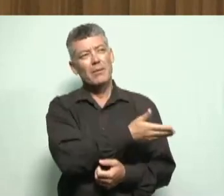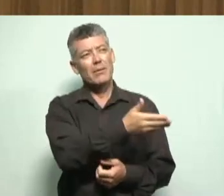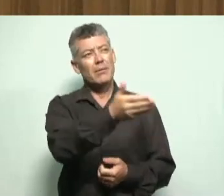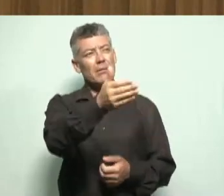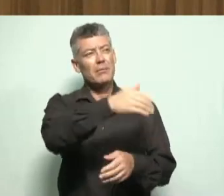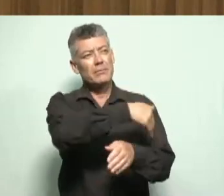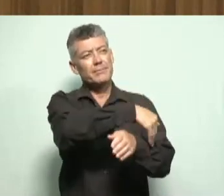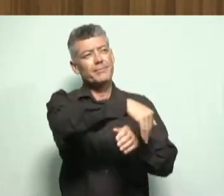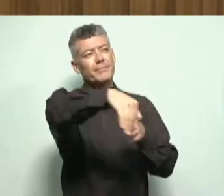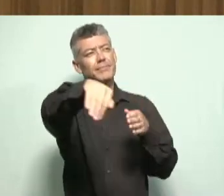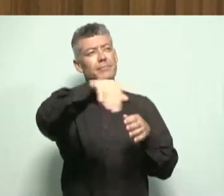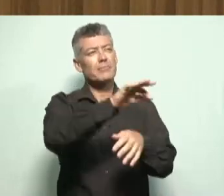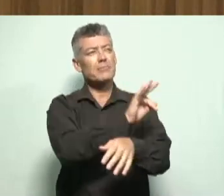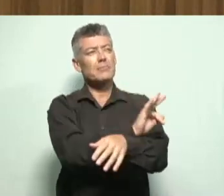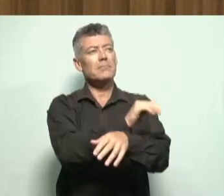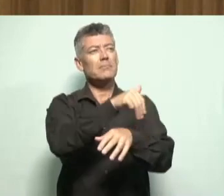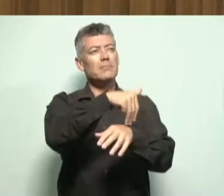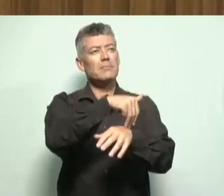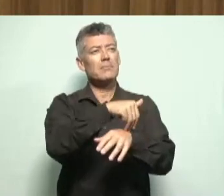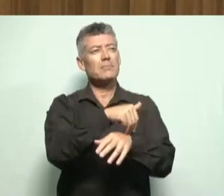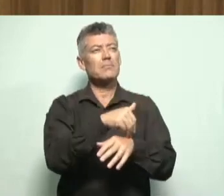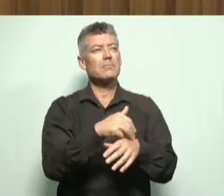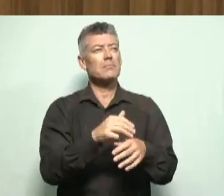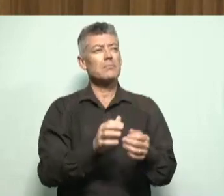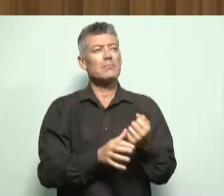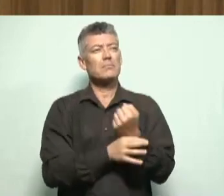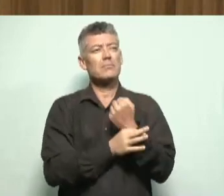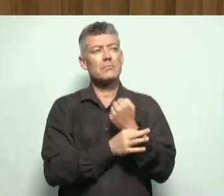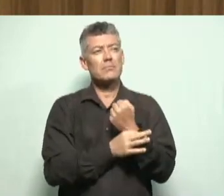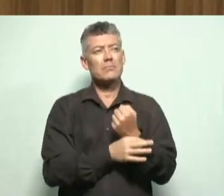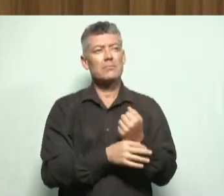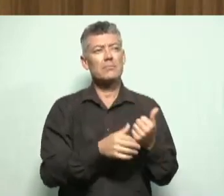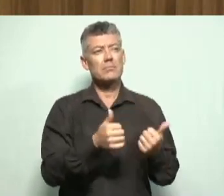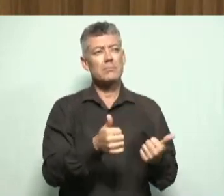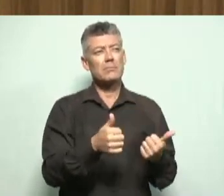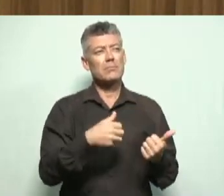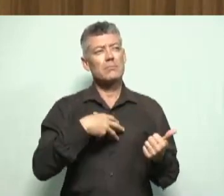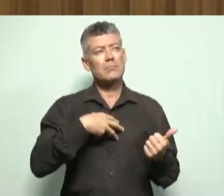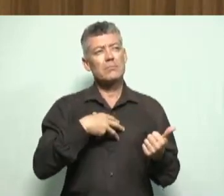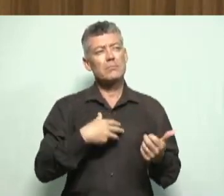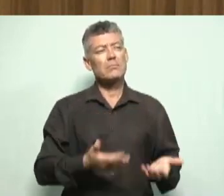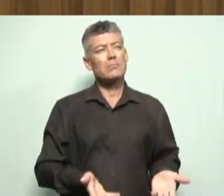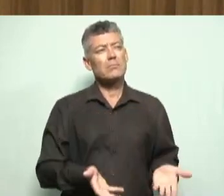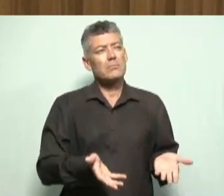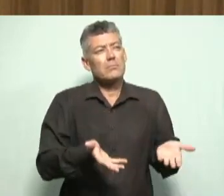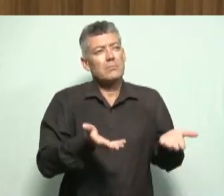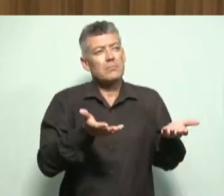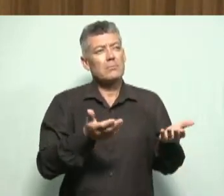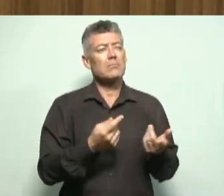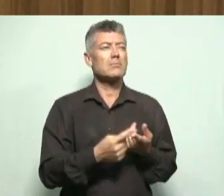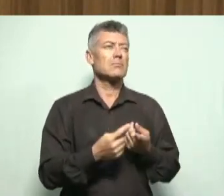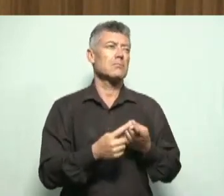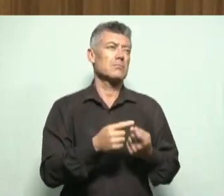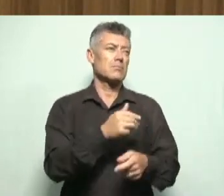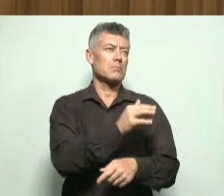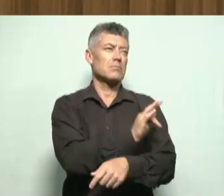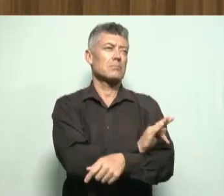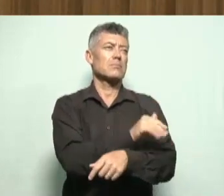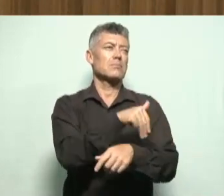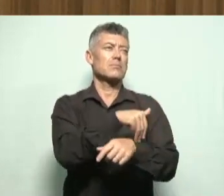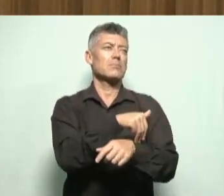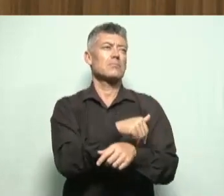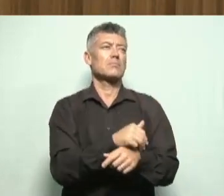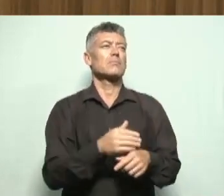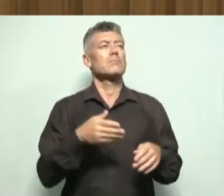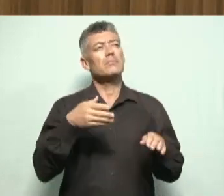ser uma avenida que você trafega com segurança, ela traz dignidade. Porque a Felizardo Moura era a